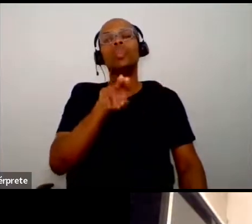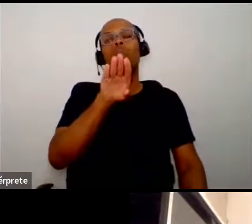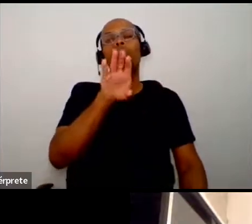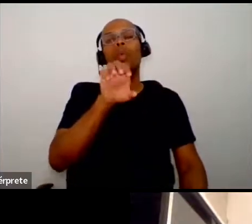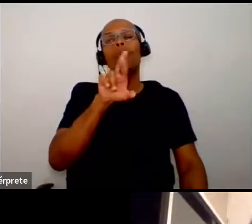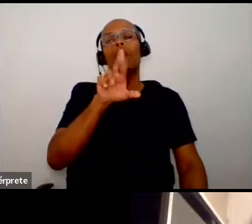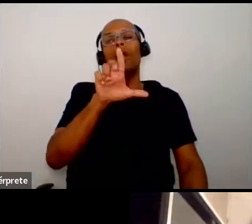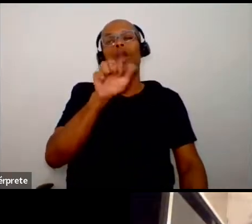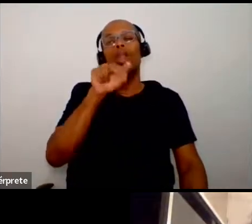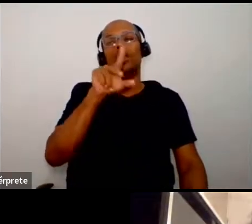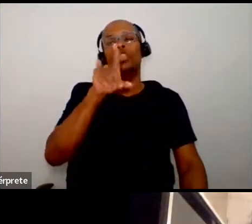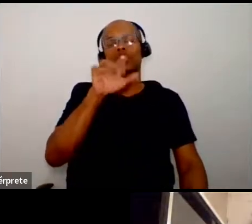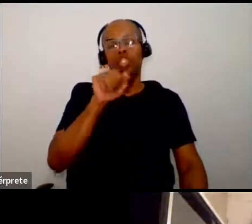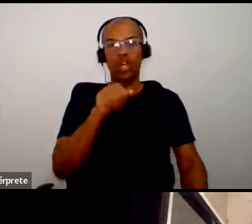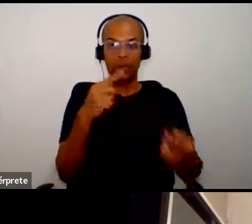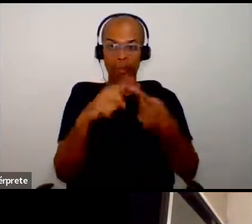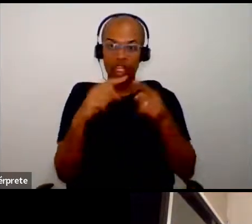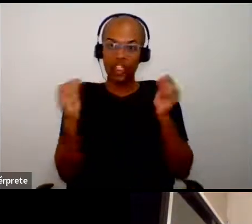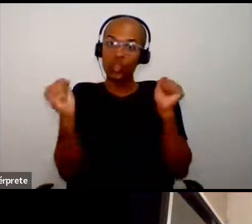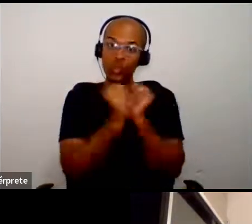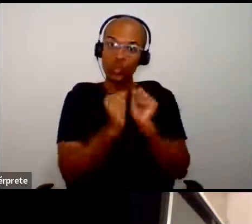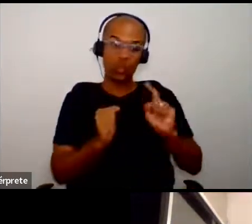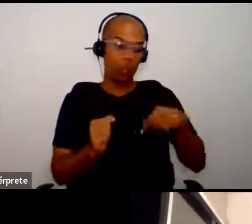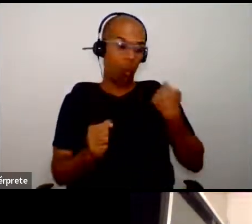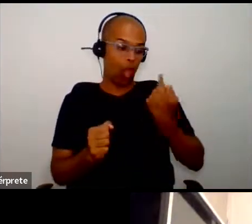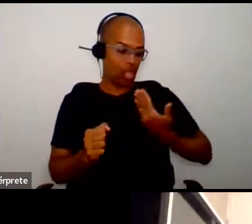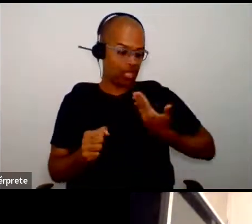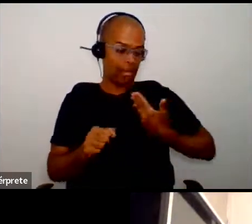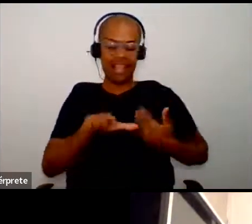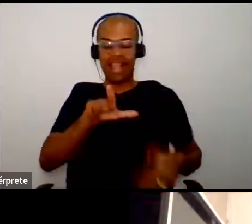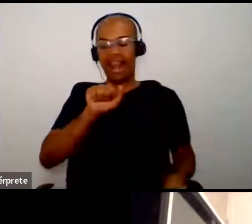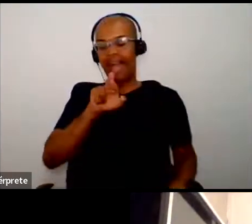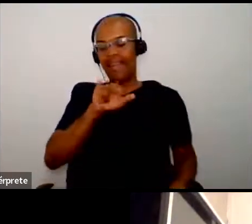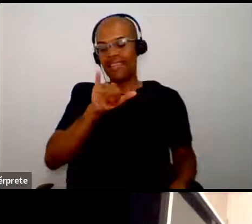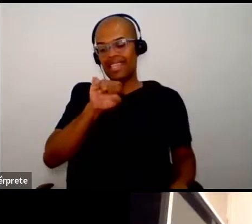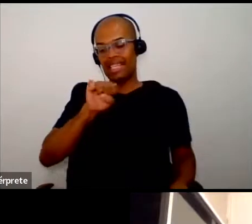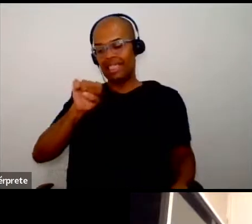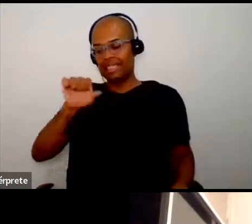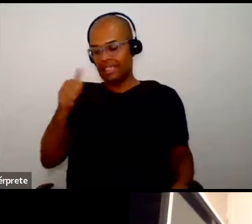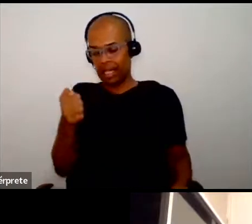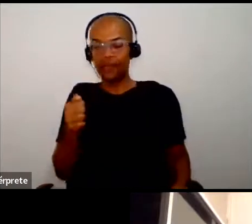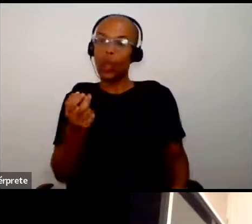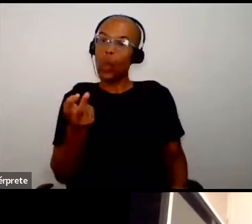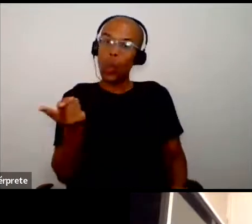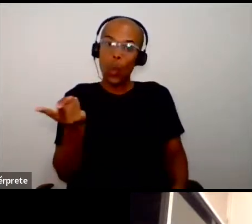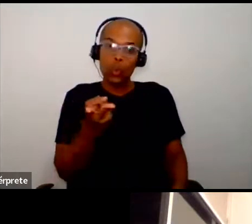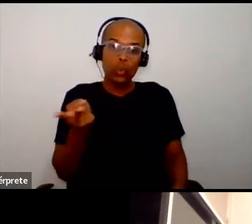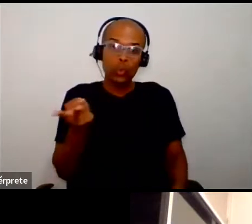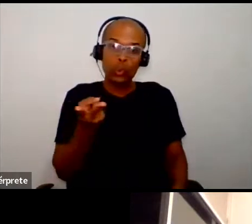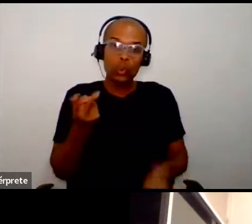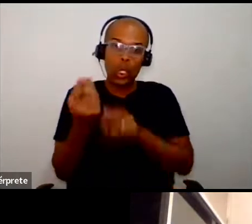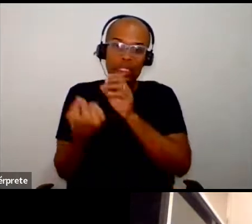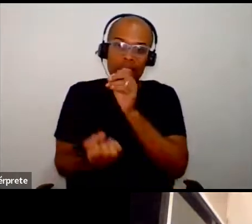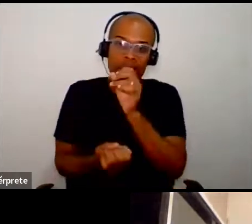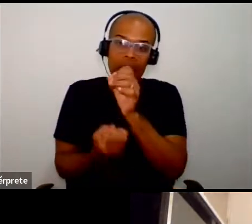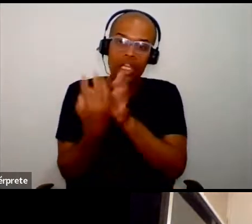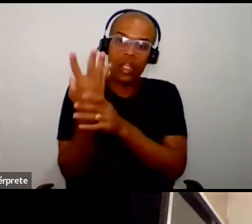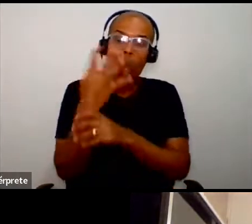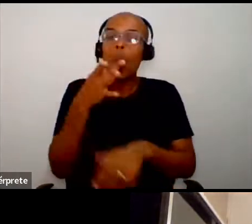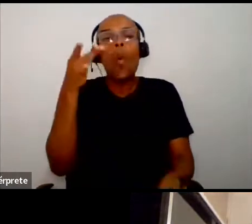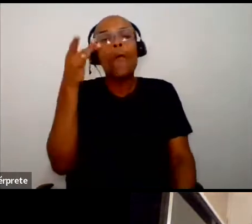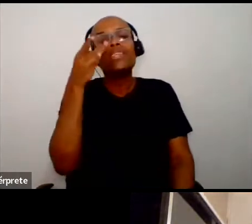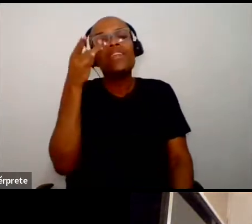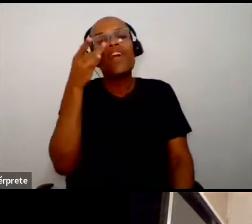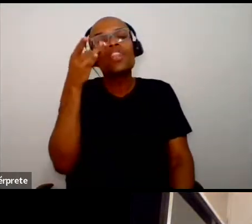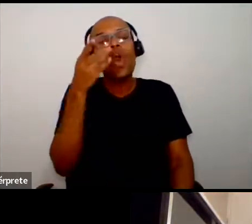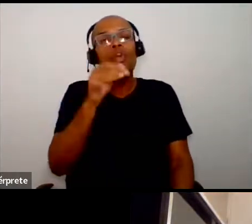amiga Larissa, que é parte do nosso grupo, fundou o Observatório do Idadismo,